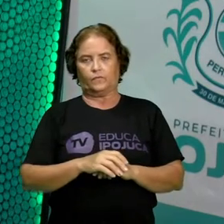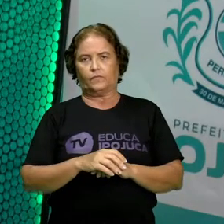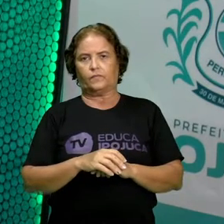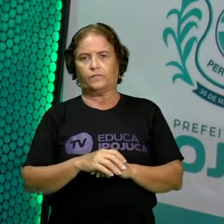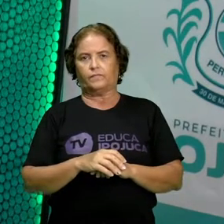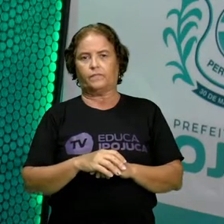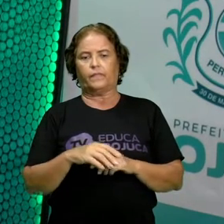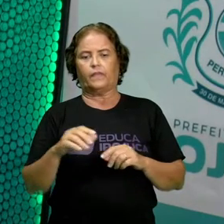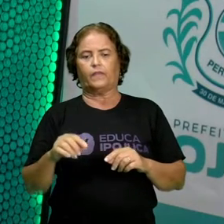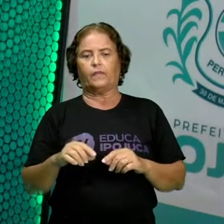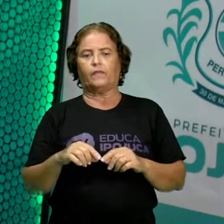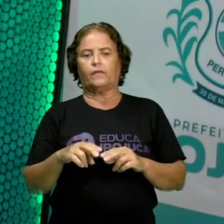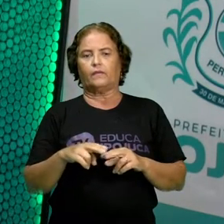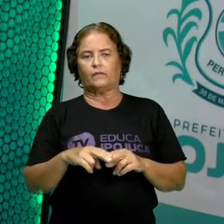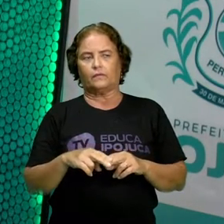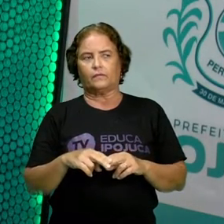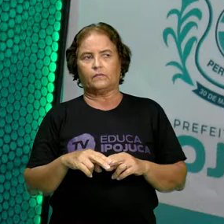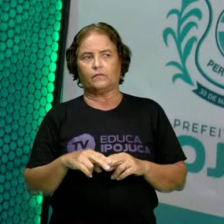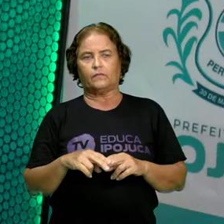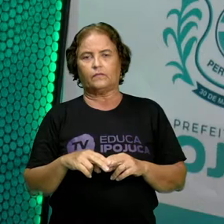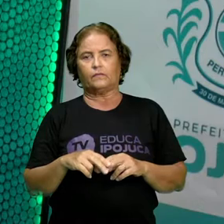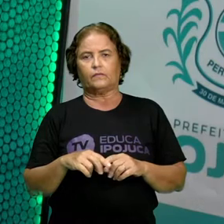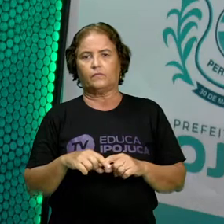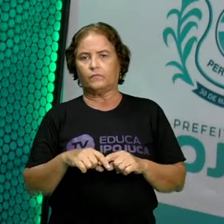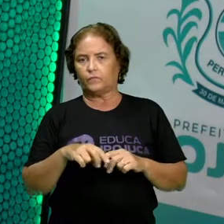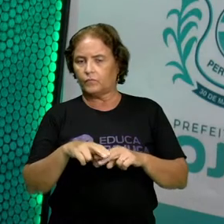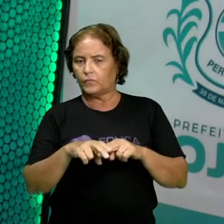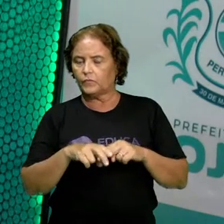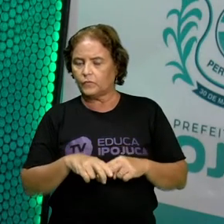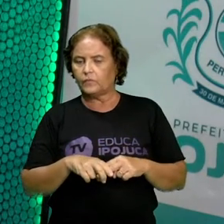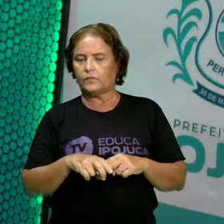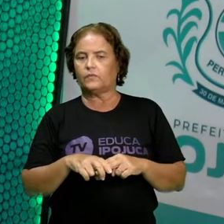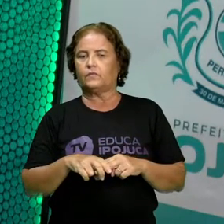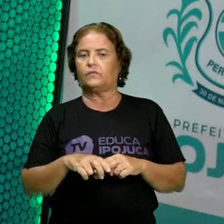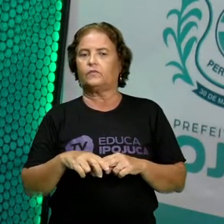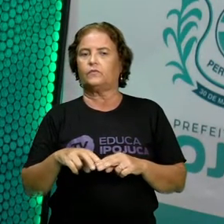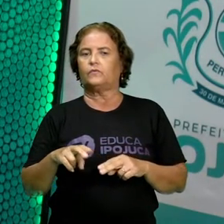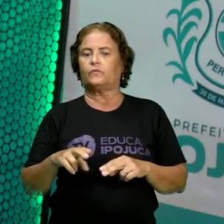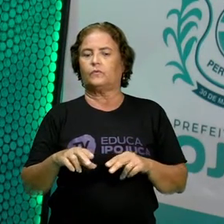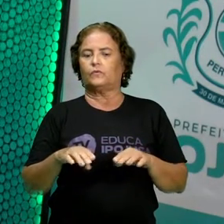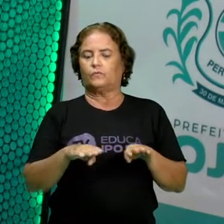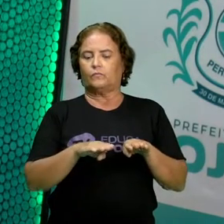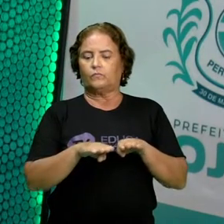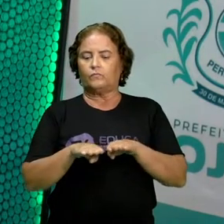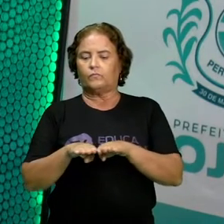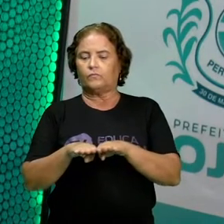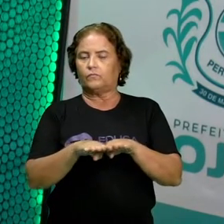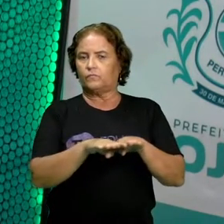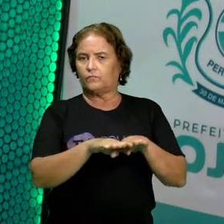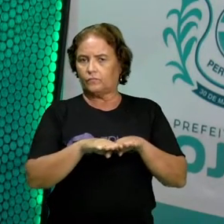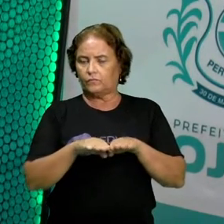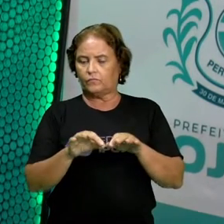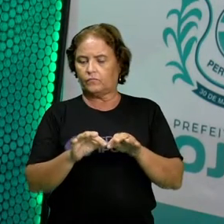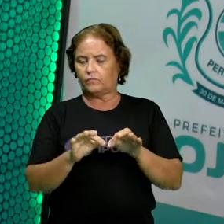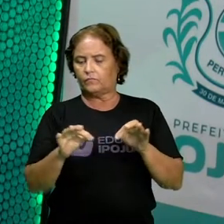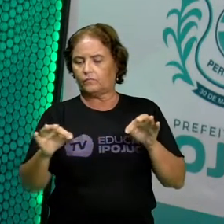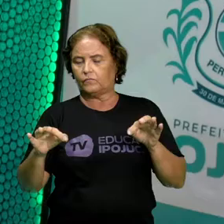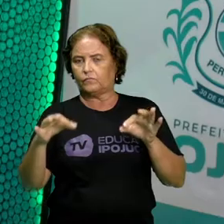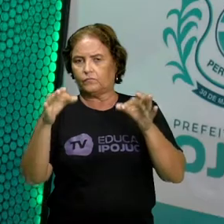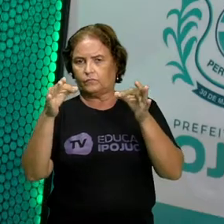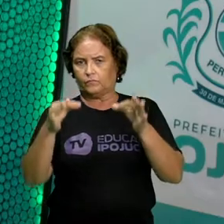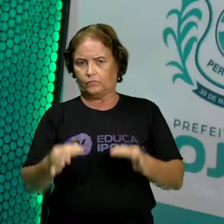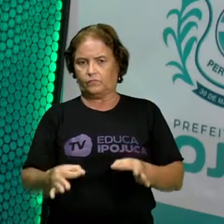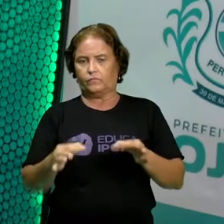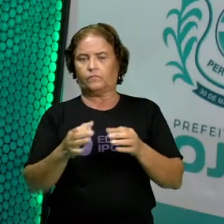aí eles são considerados como medidas padrão. Outro tipo de medida,